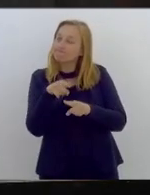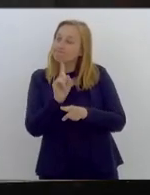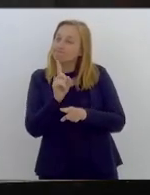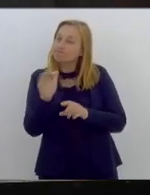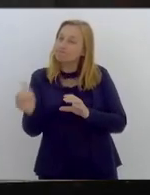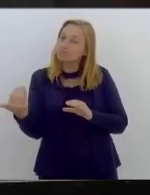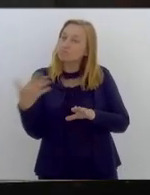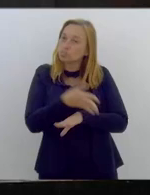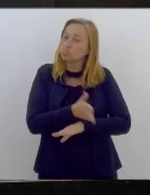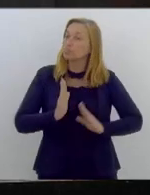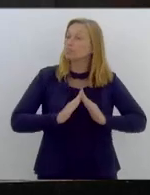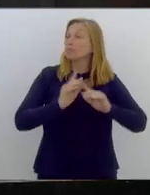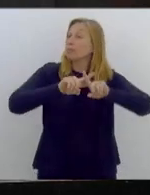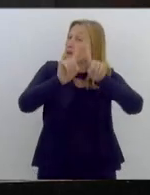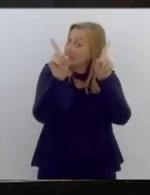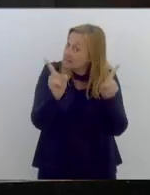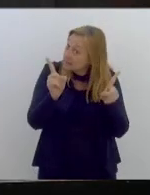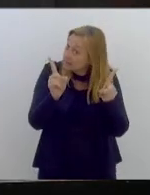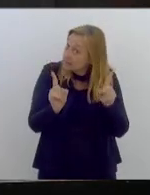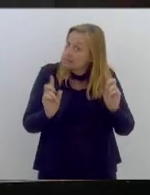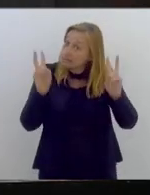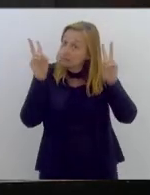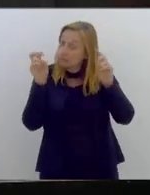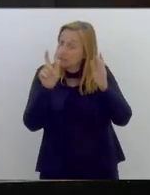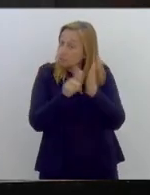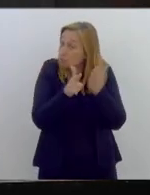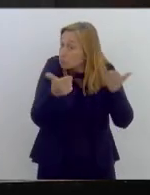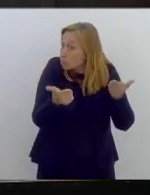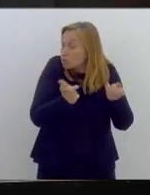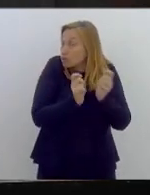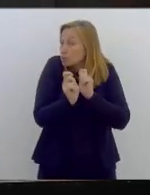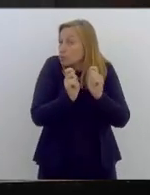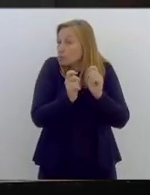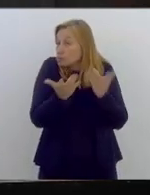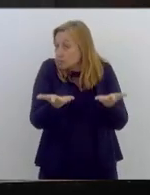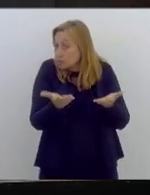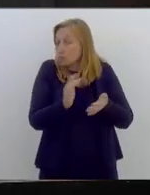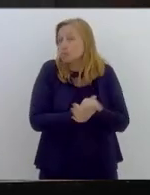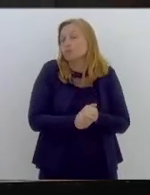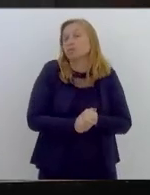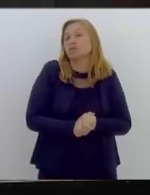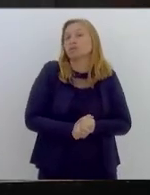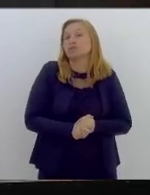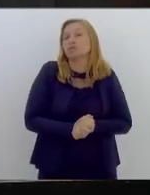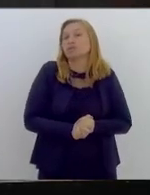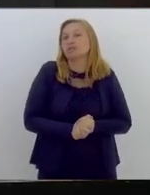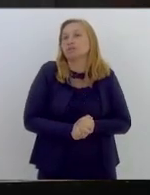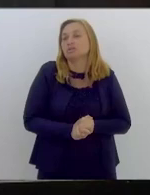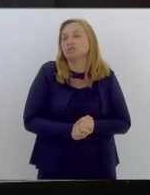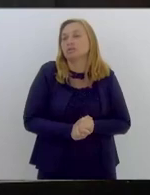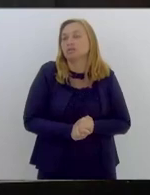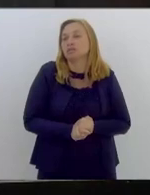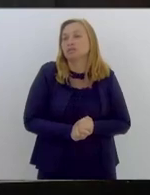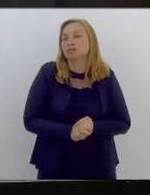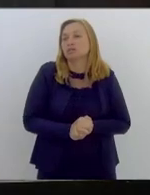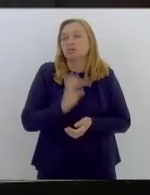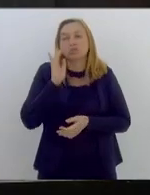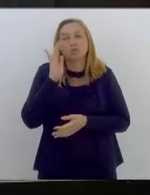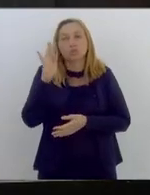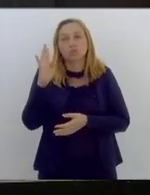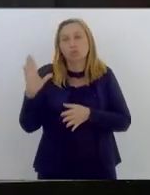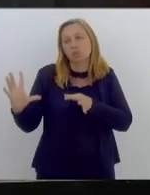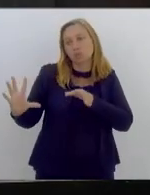veio. Mas matérias jornalísticas colocaram que o sonho seria